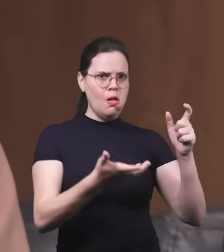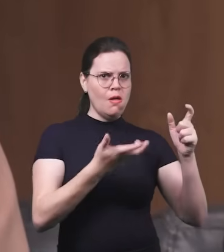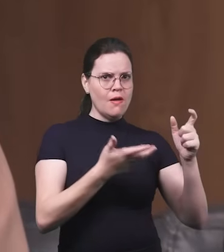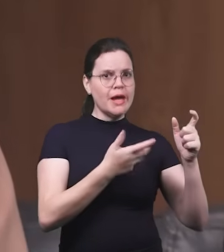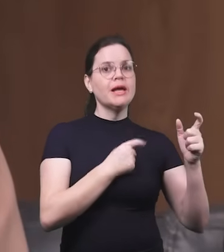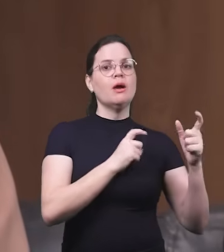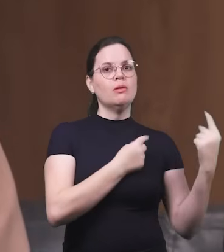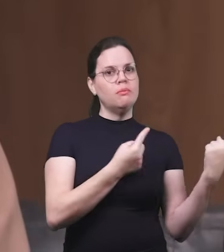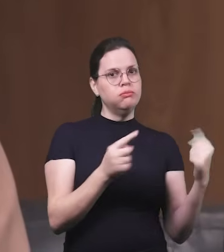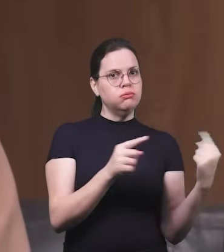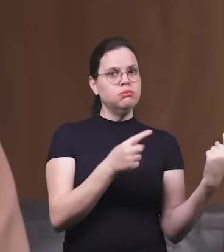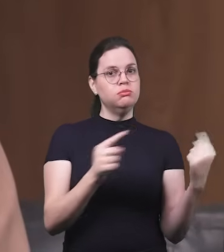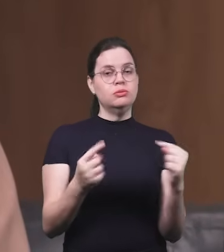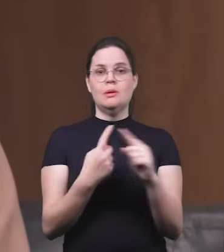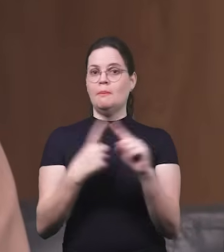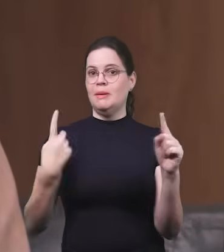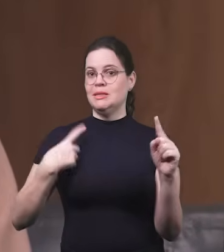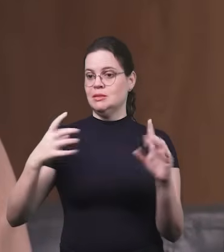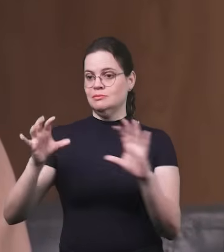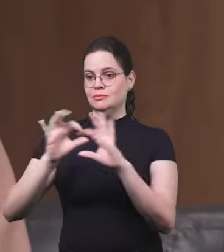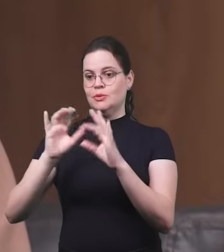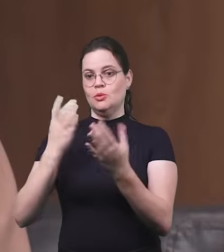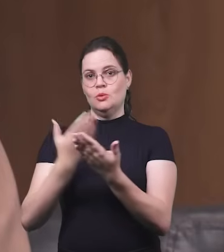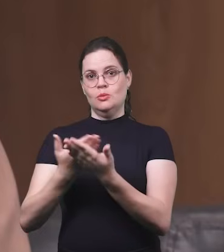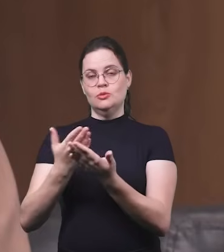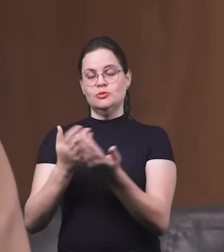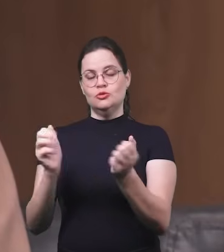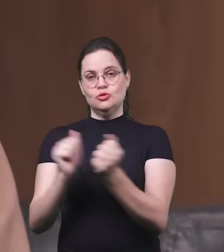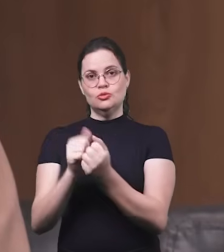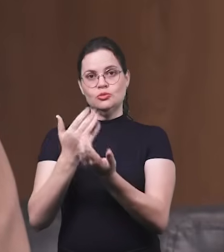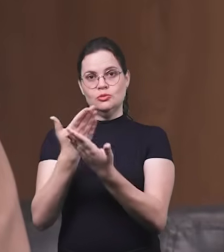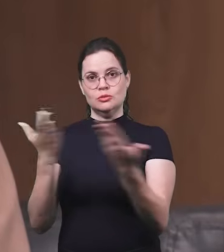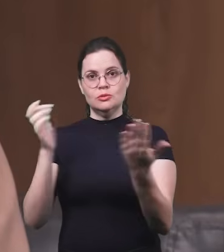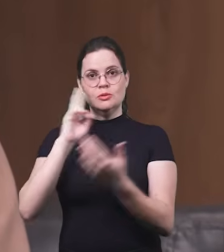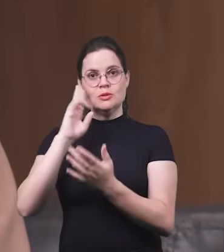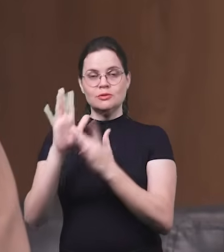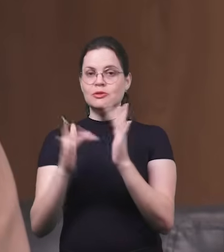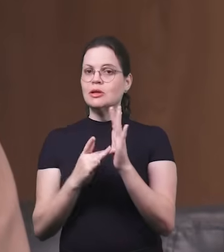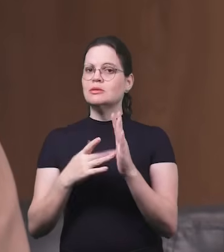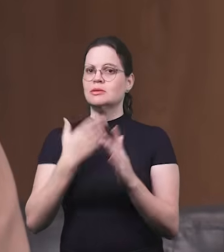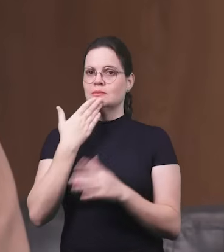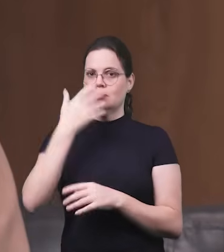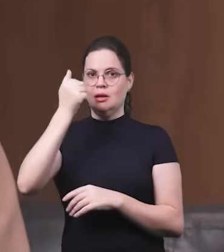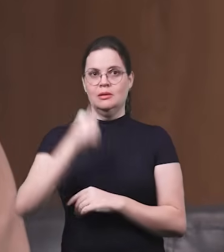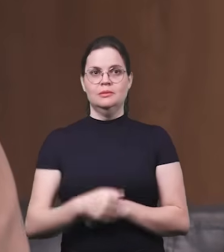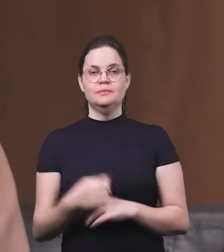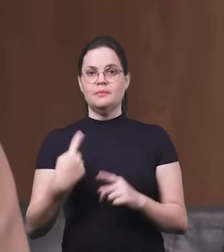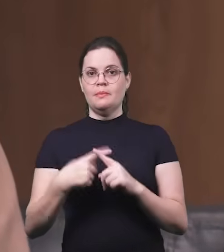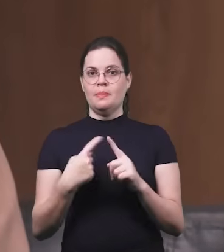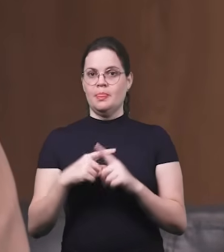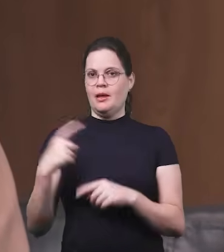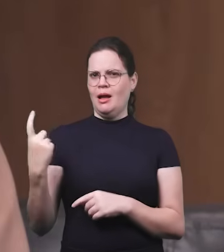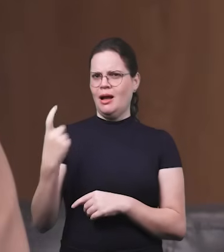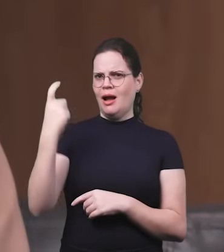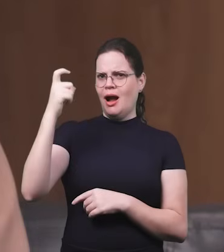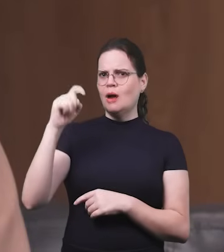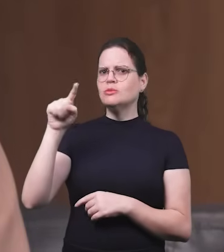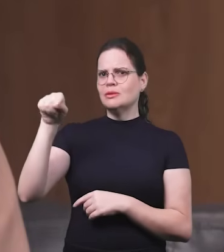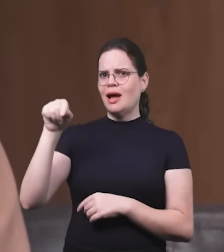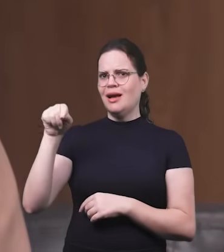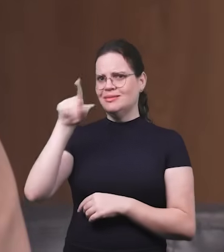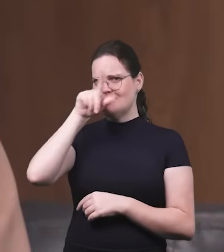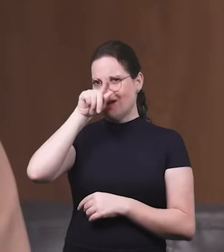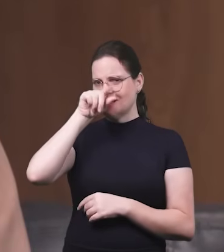lar, né, o lar no lugar alto, ele não está exposto aos predadores. Então, a preservação da